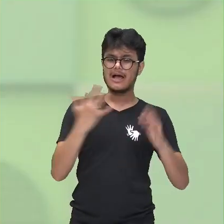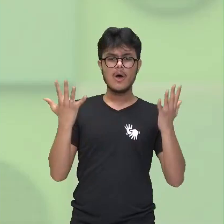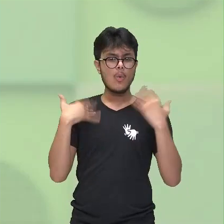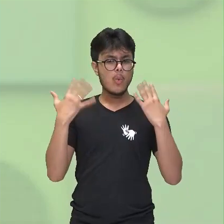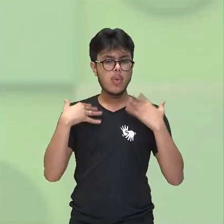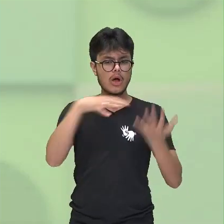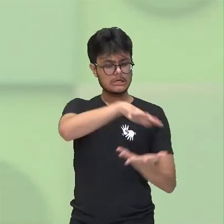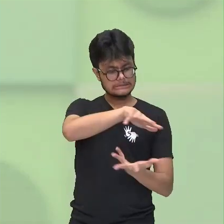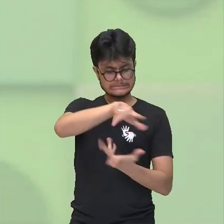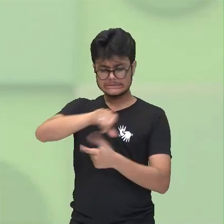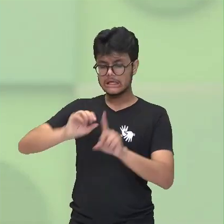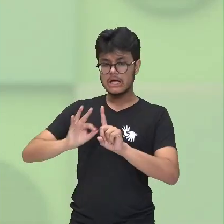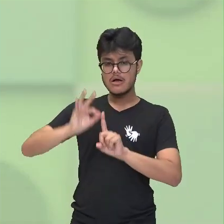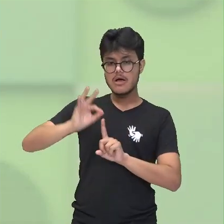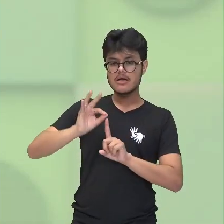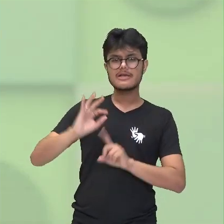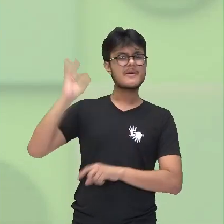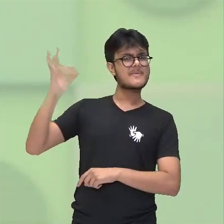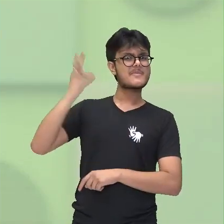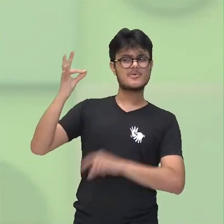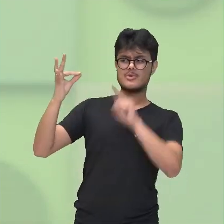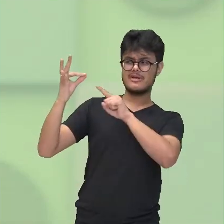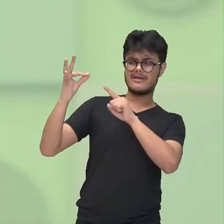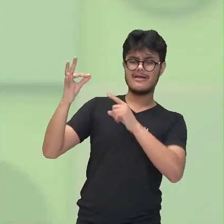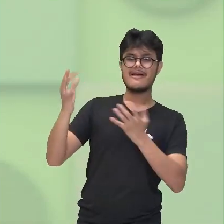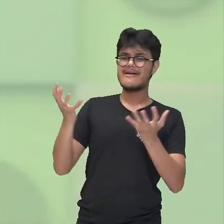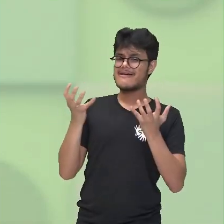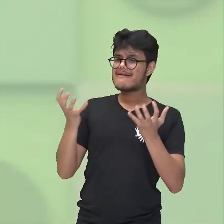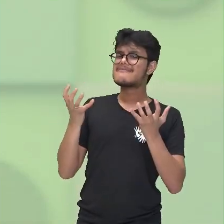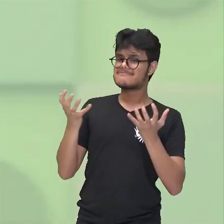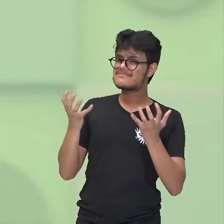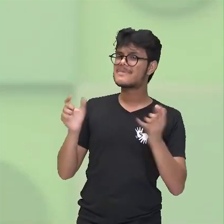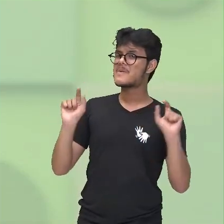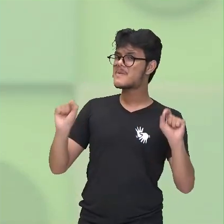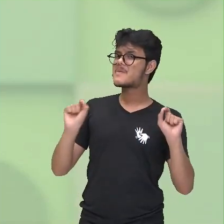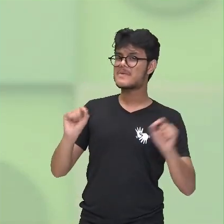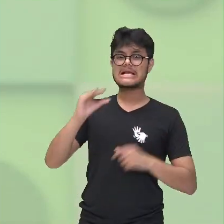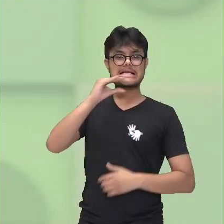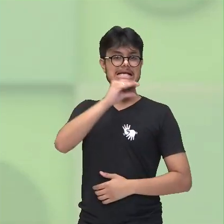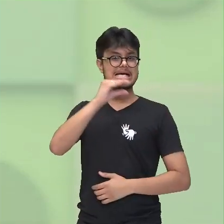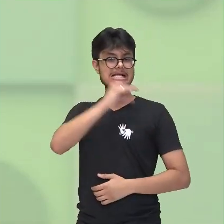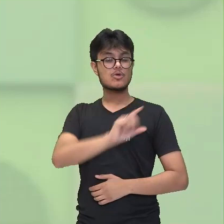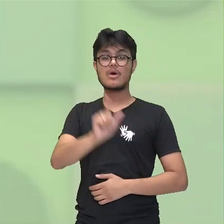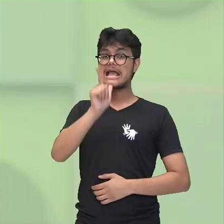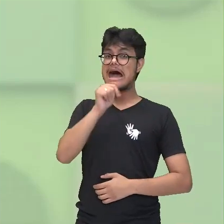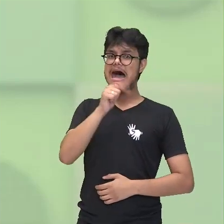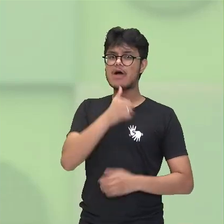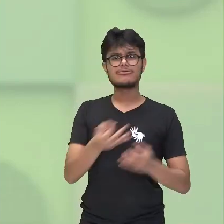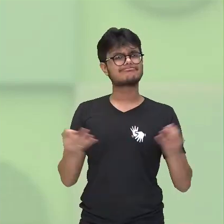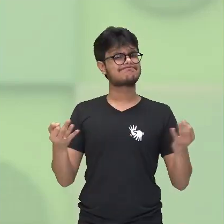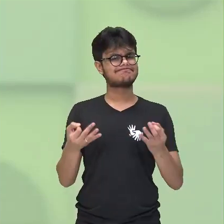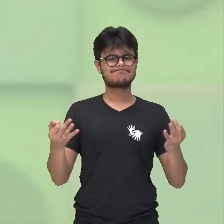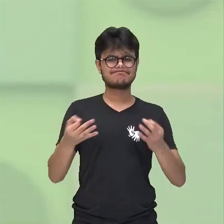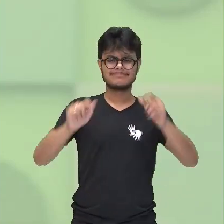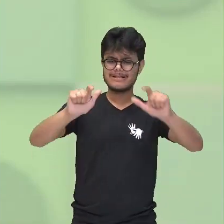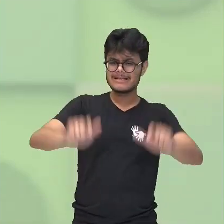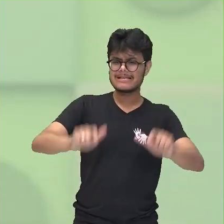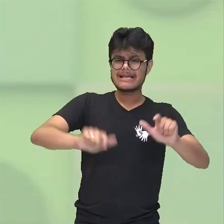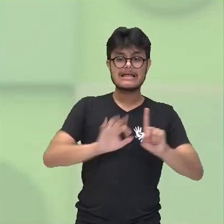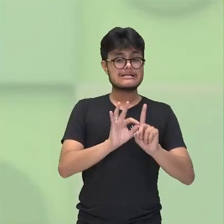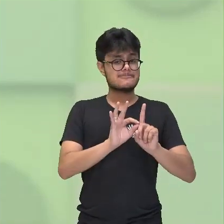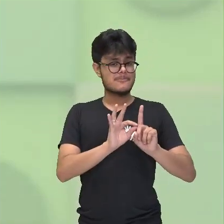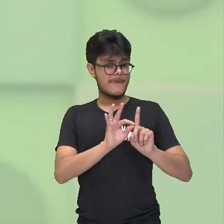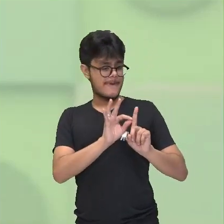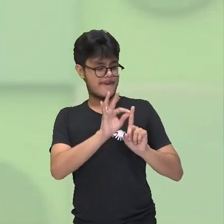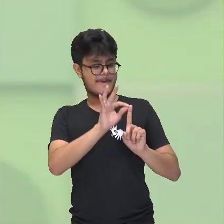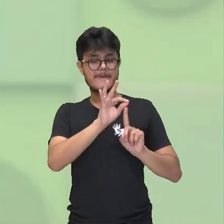e, por exemplo, os mosquitos eles precisam o quê? Eles precisam de água, de uma temperatura maior, porque ele não consegue manter a